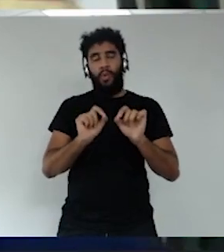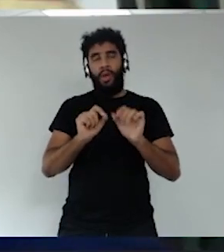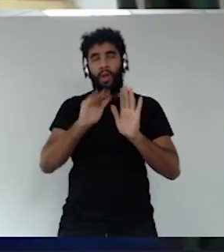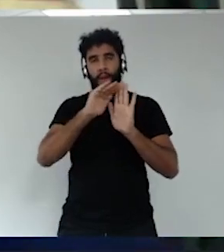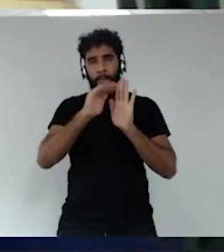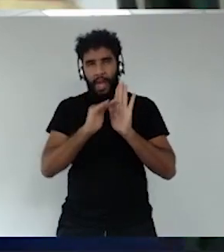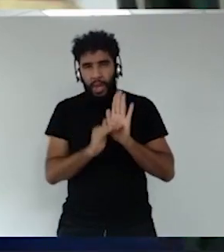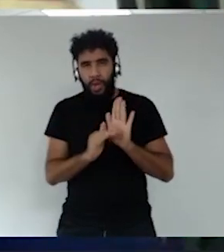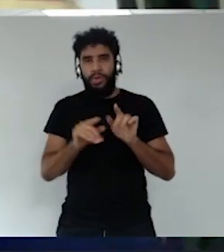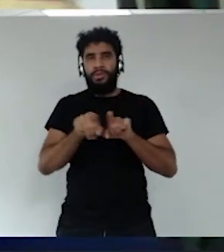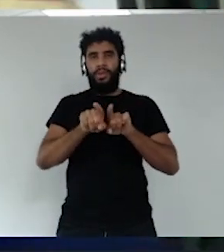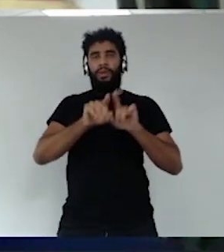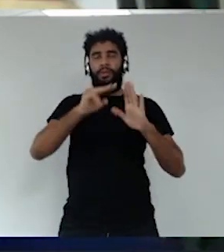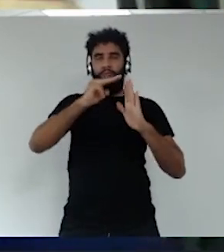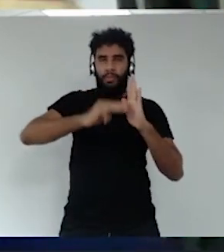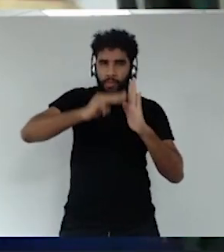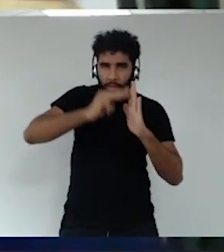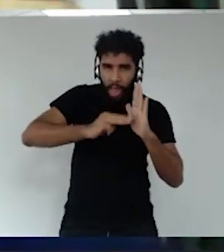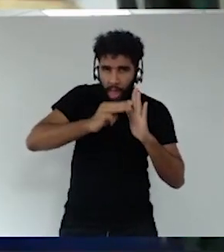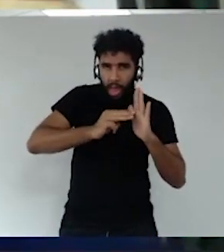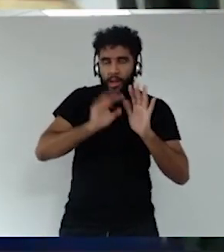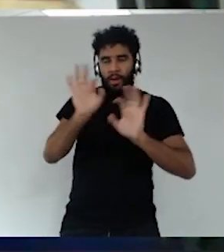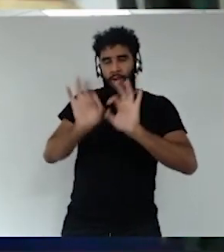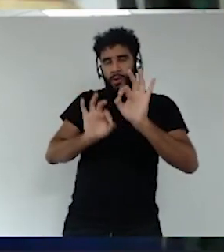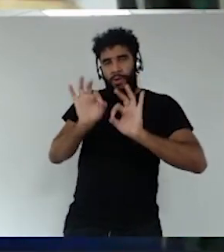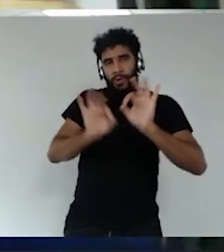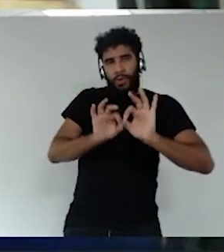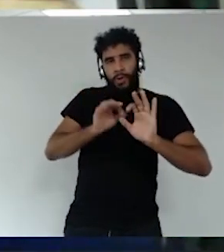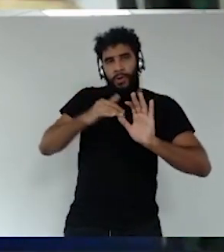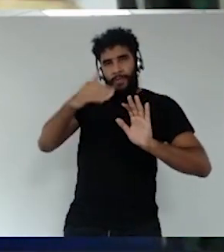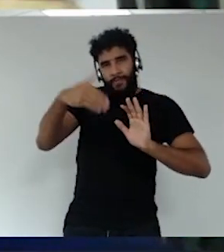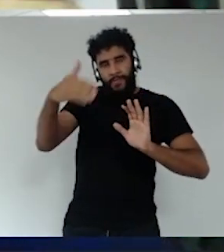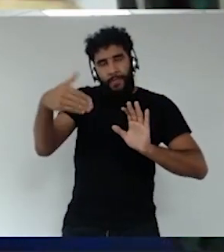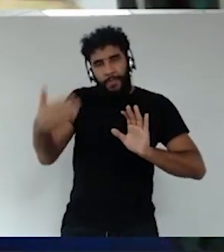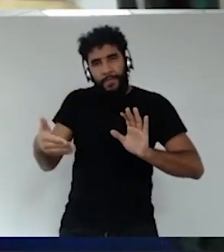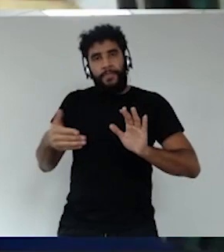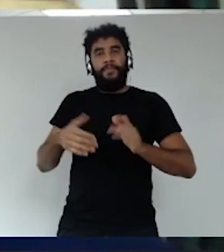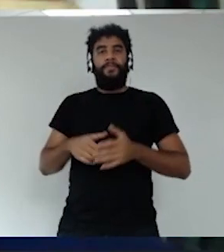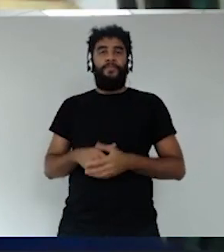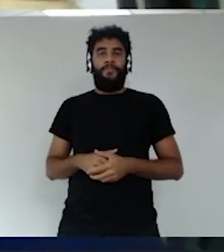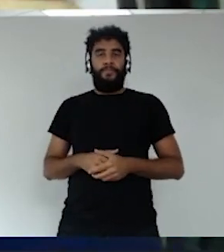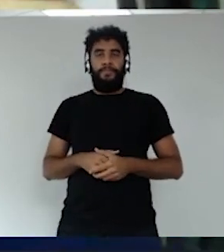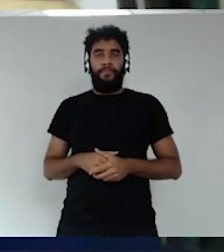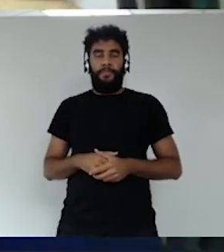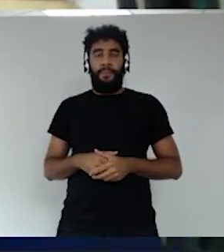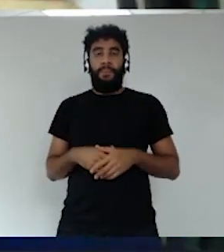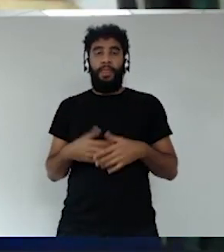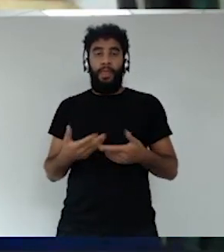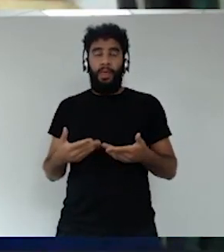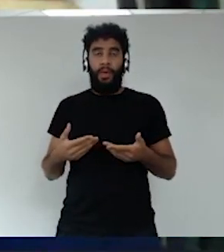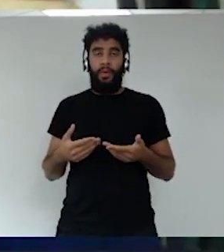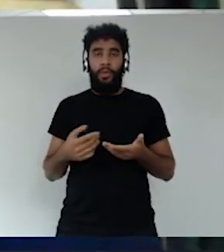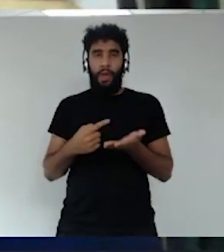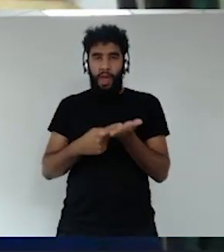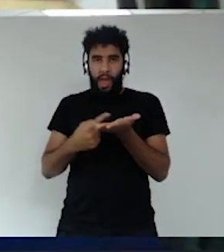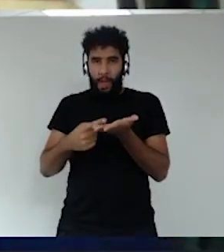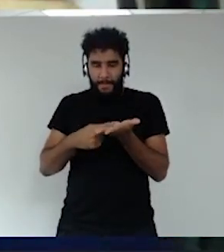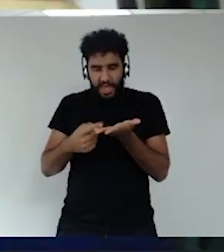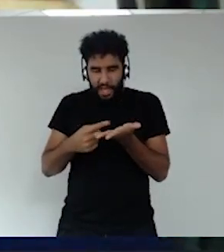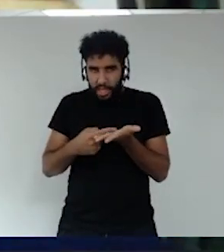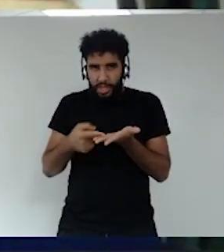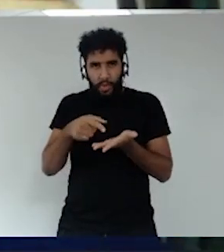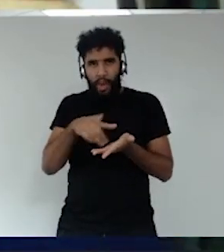métodos e metodologias estruturadas de procedimentos. Então, a mediação não é uma coisa assim